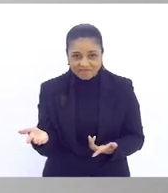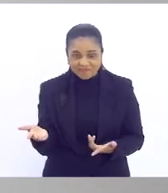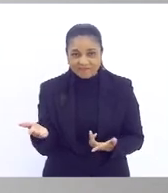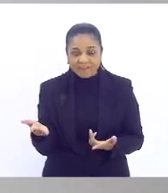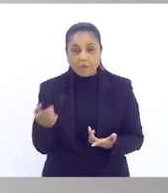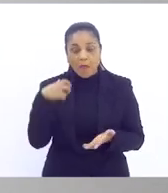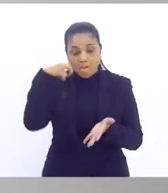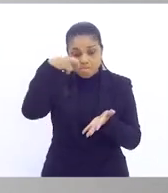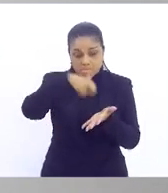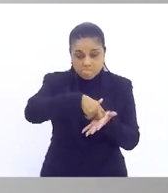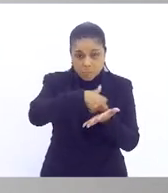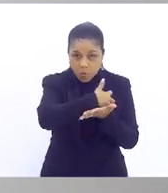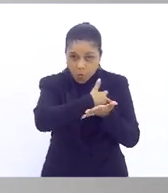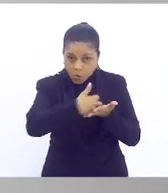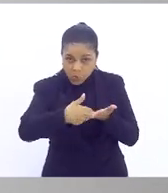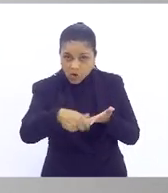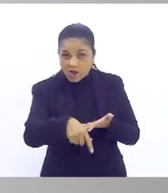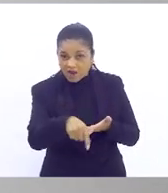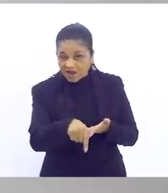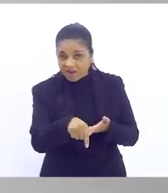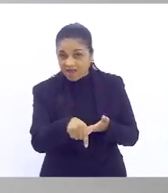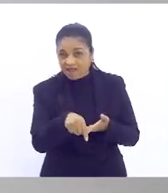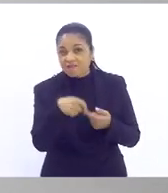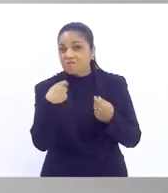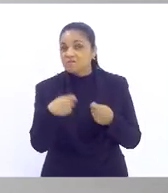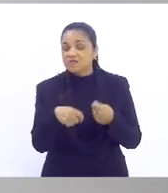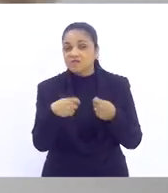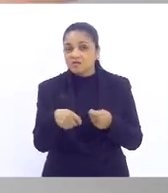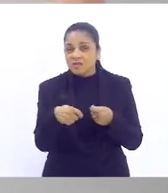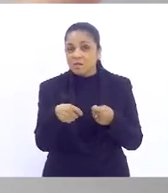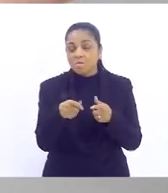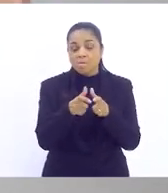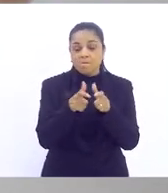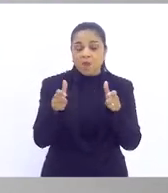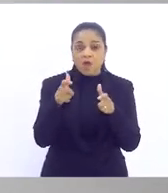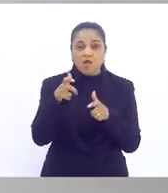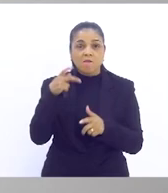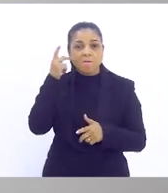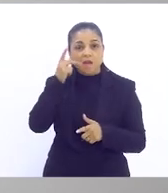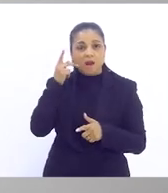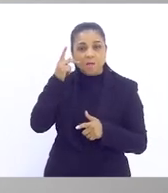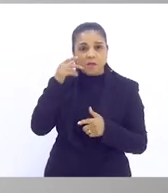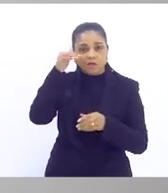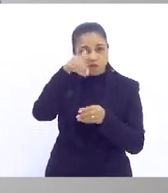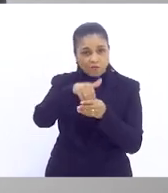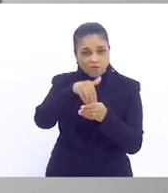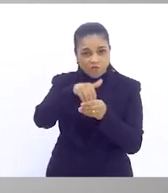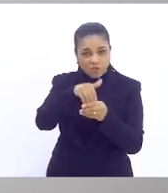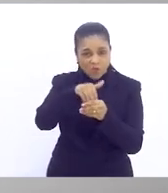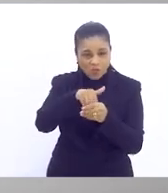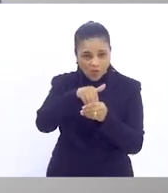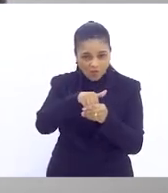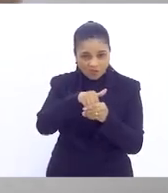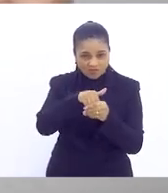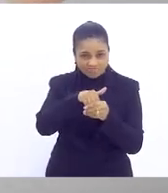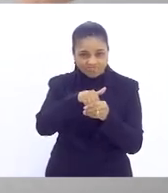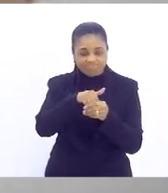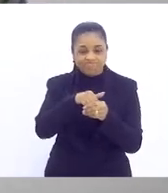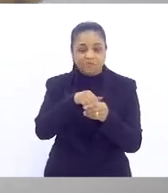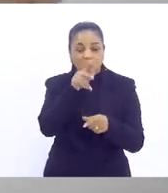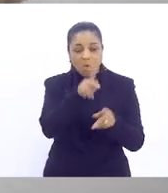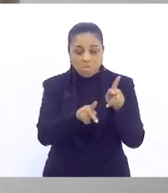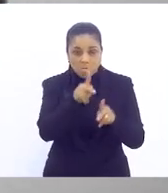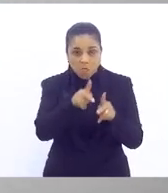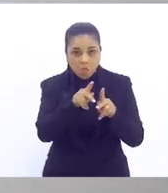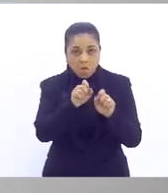punição dessa precisa você ter maioria no Parlamento tem a revolta da opinião pública